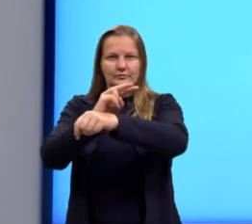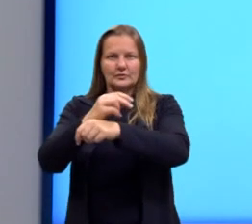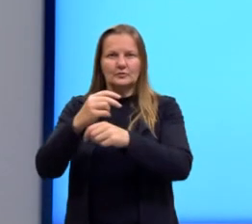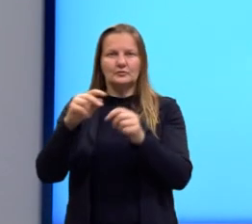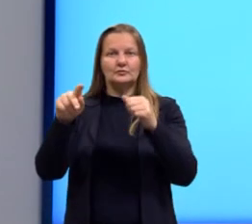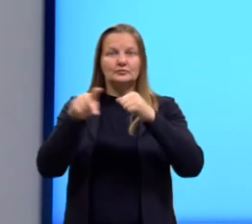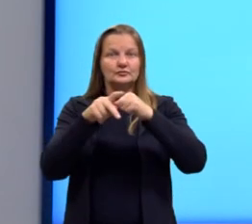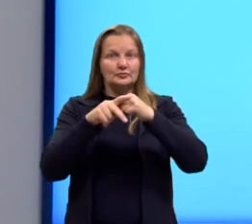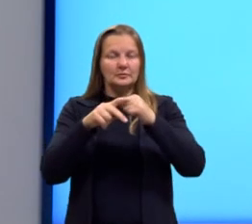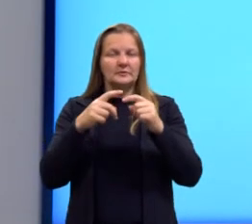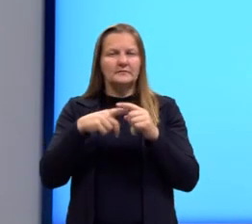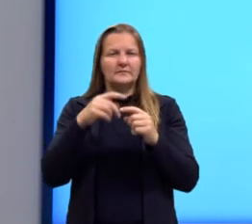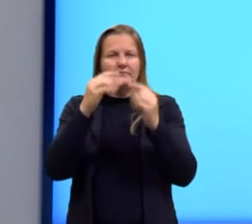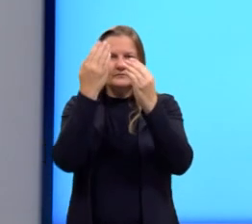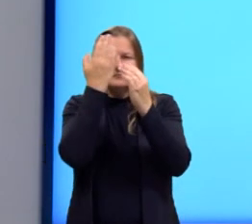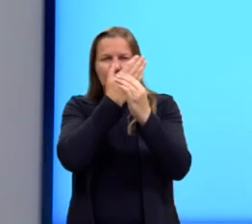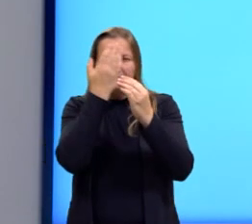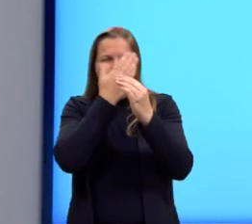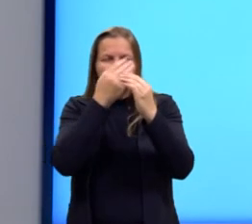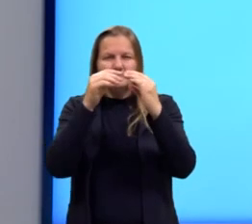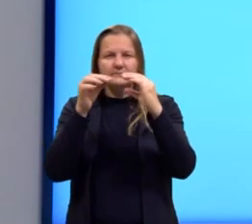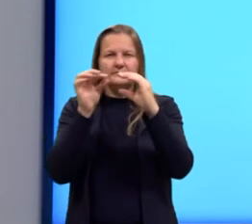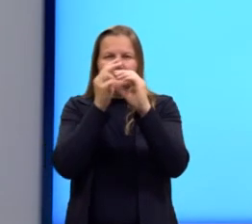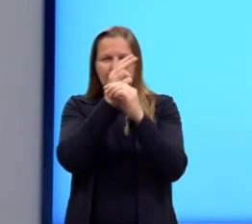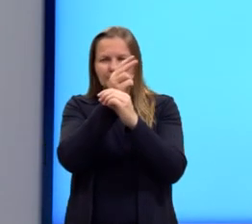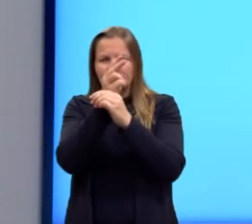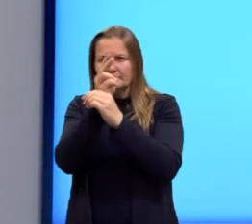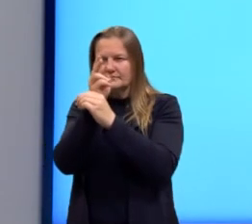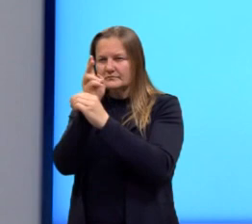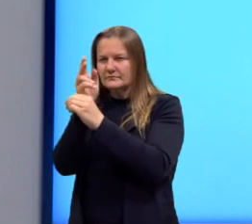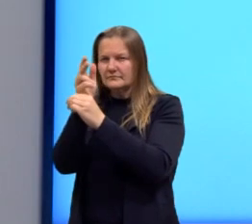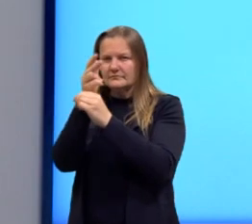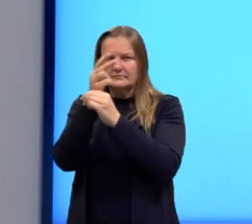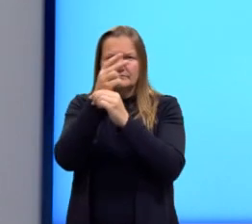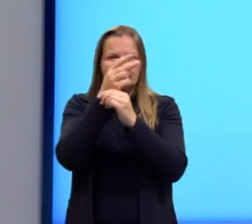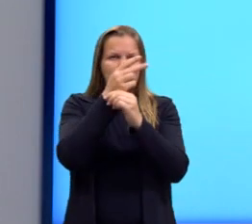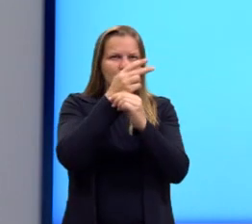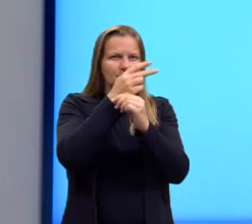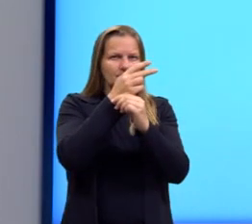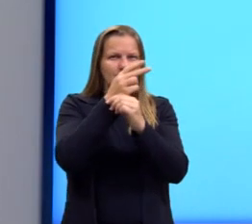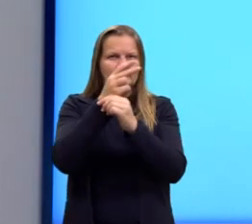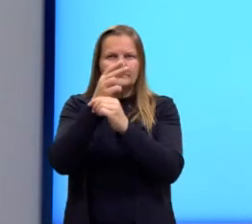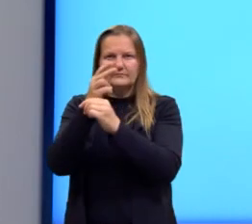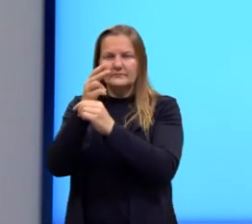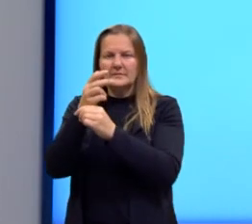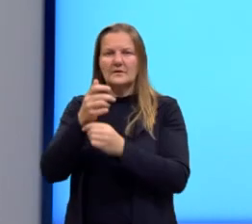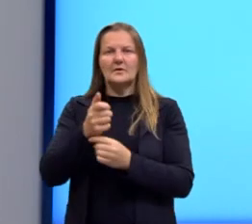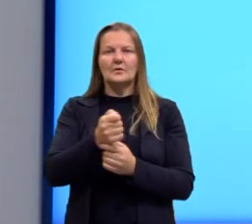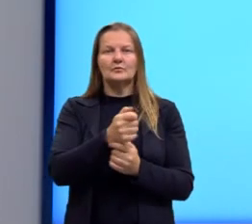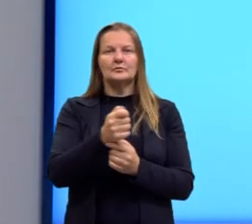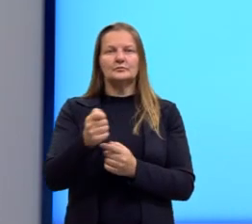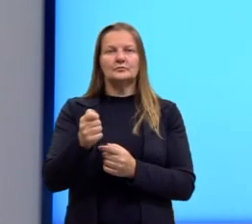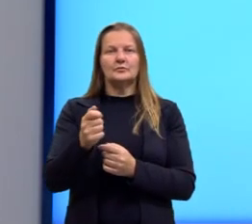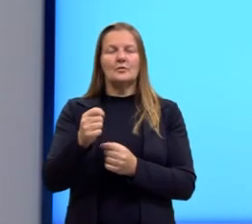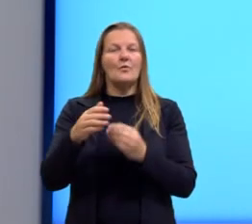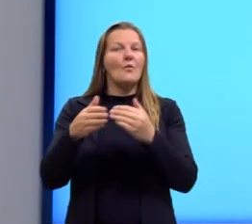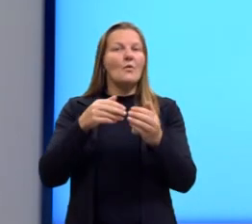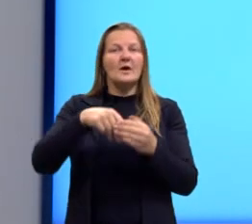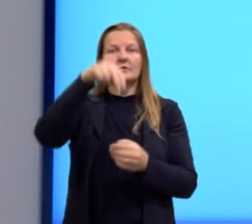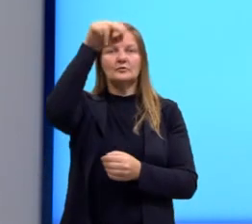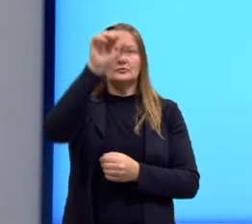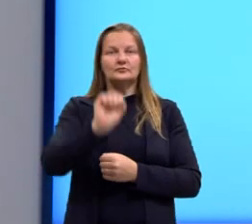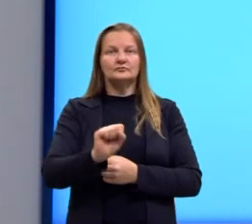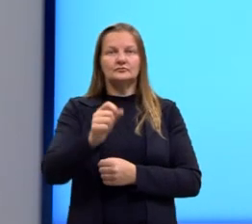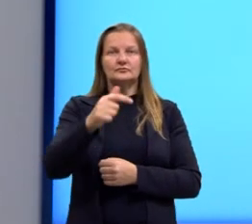shopping e sua lente pode ser direcionada a matar mente através de um controlador para qualquer sentido